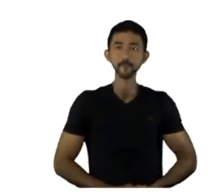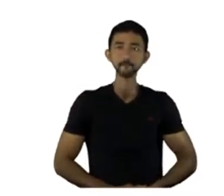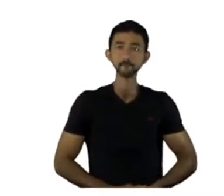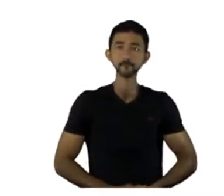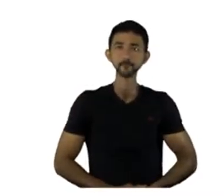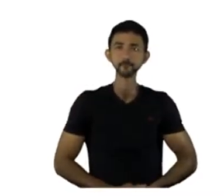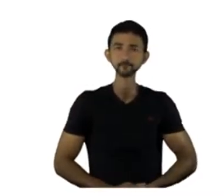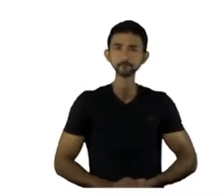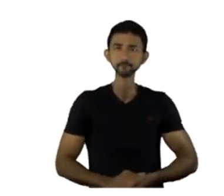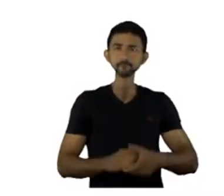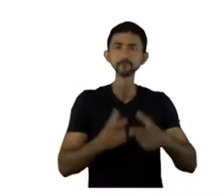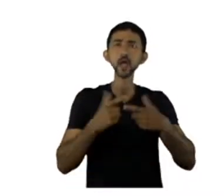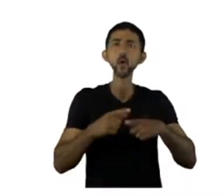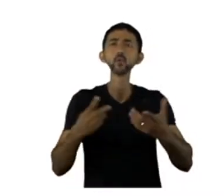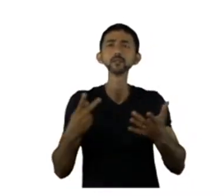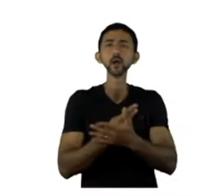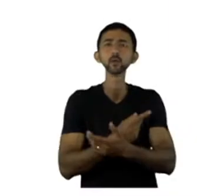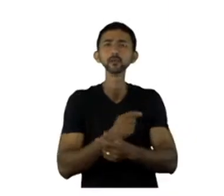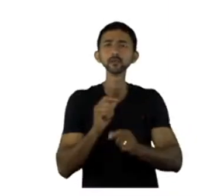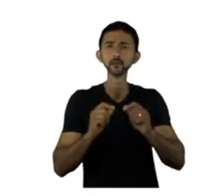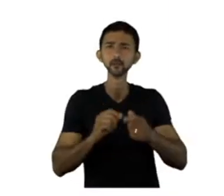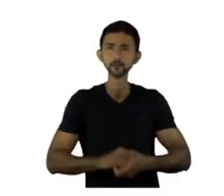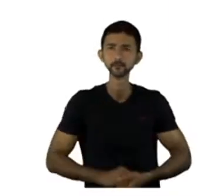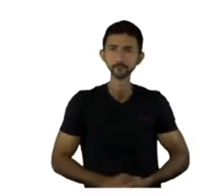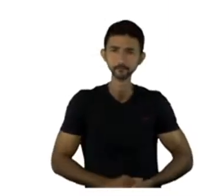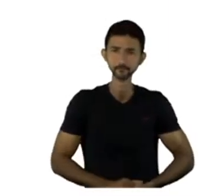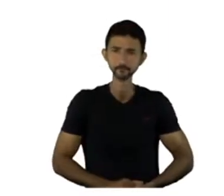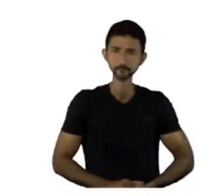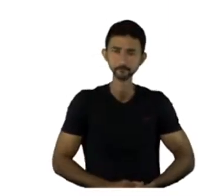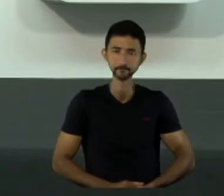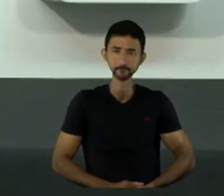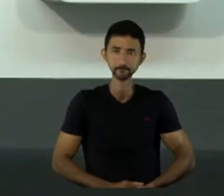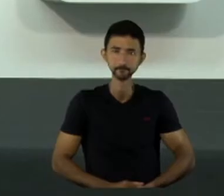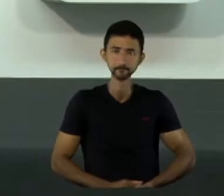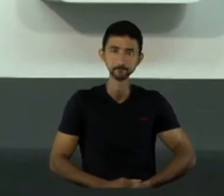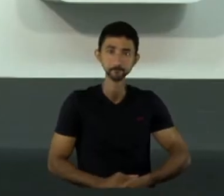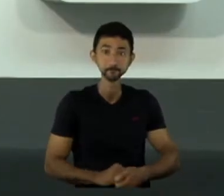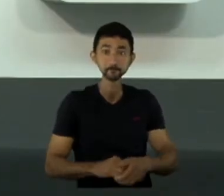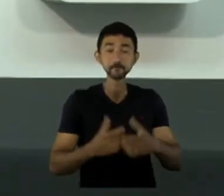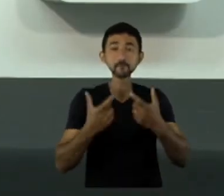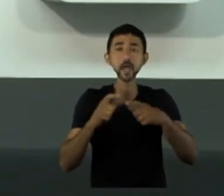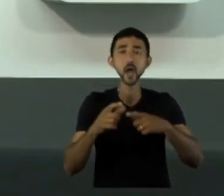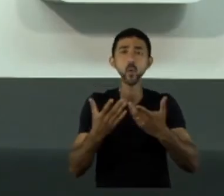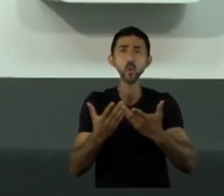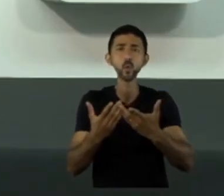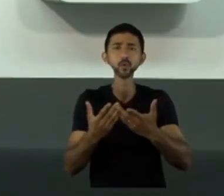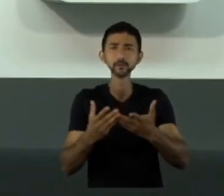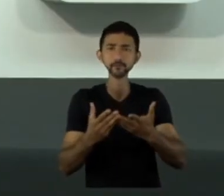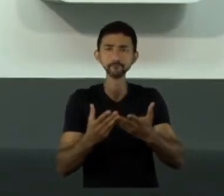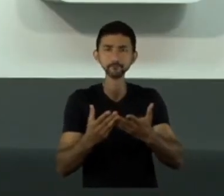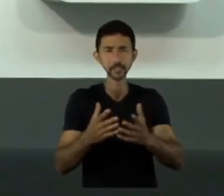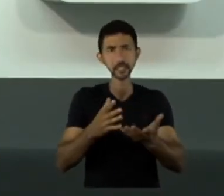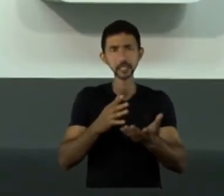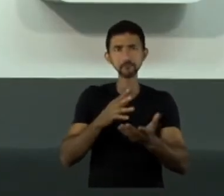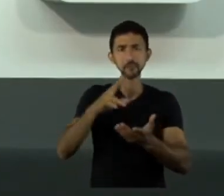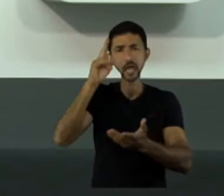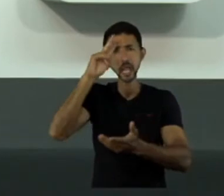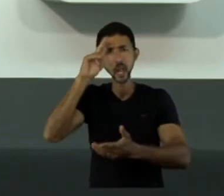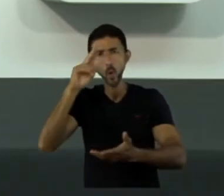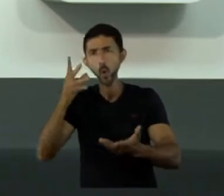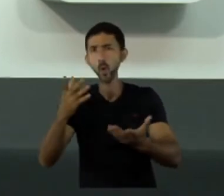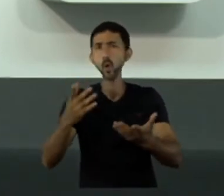questão, onde aconteceu o fato? Volta para cá para mim. Bom, Em outras lendas, em